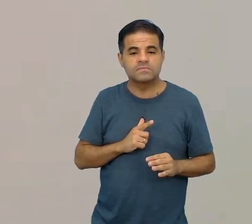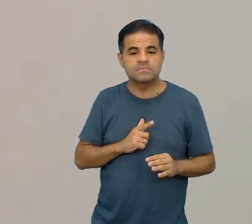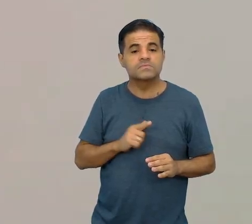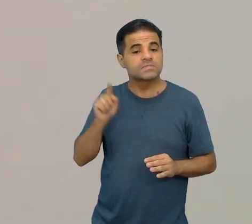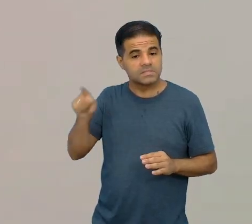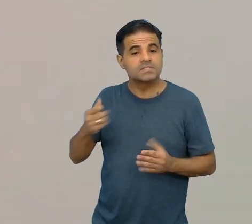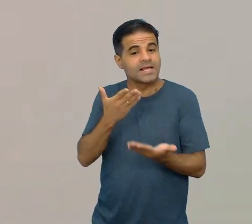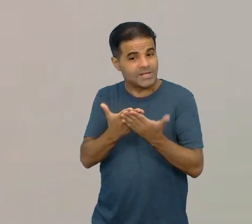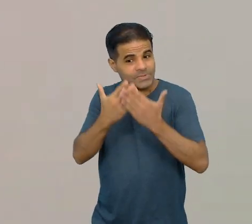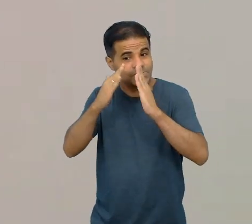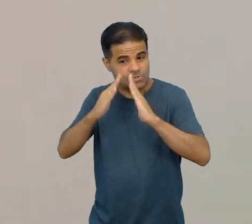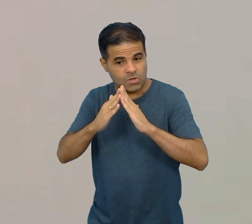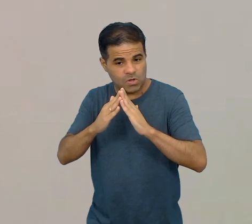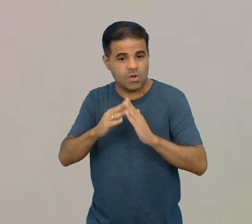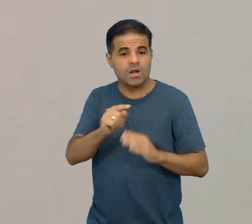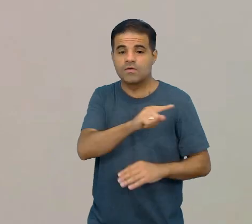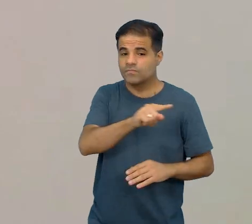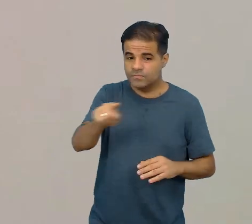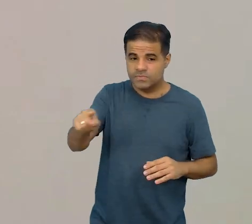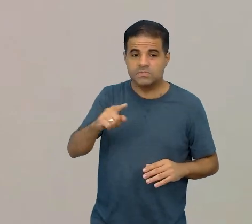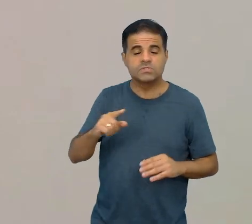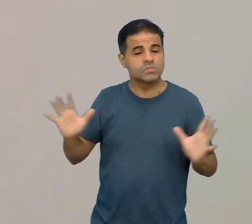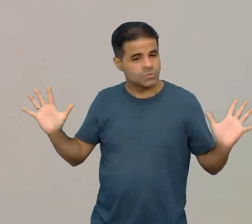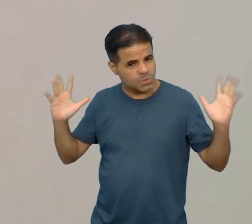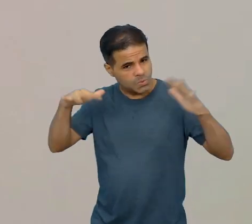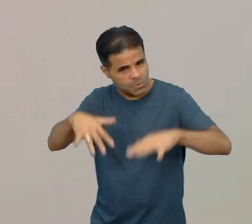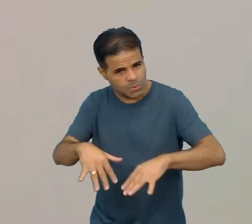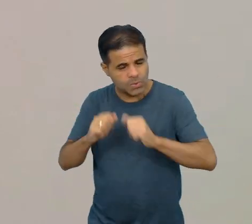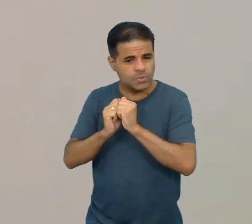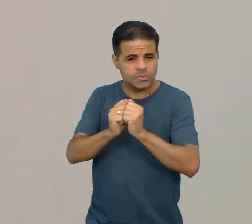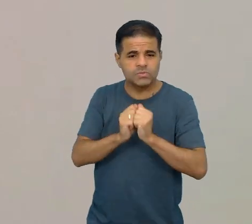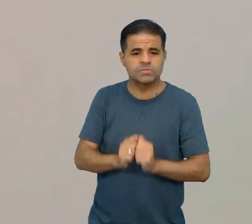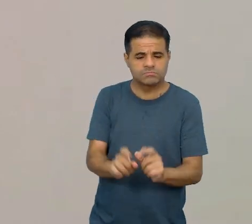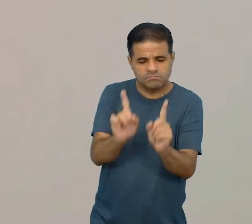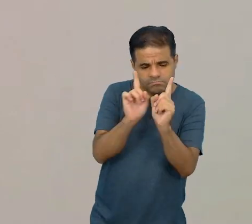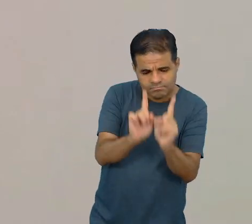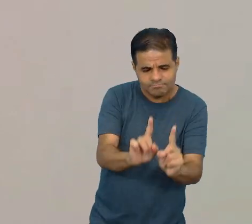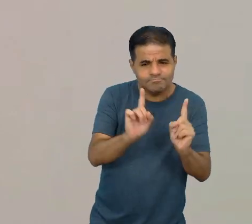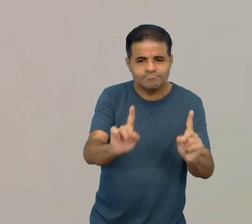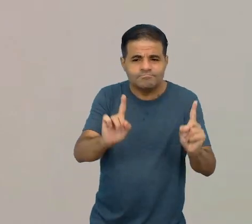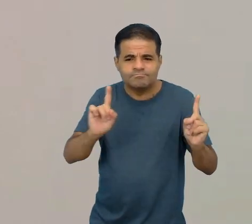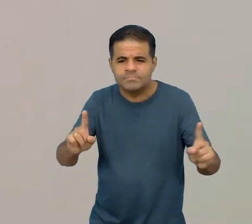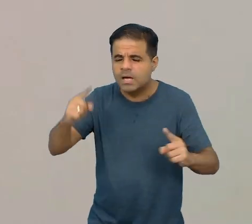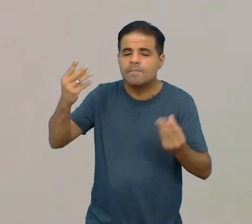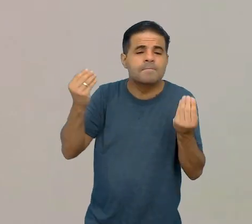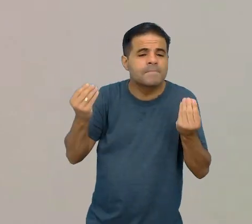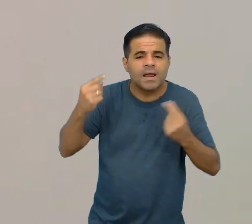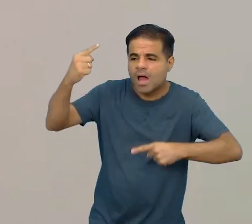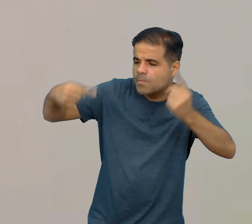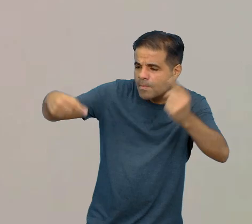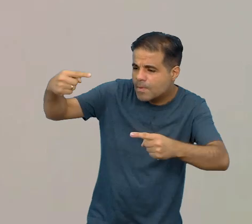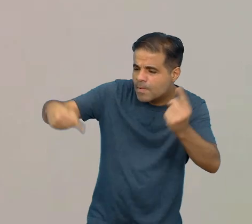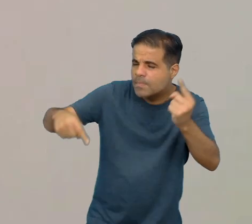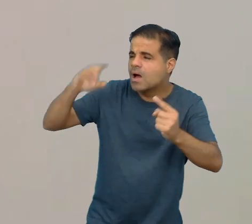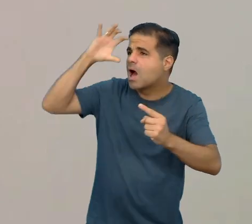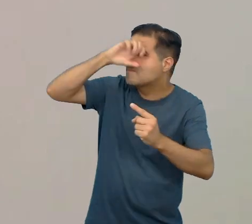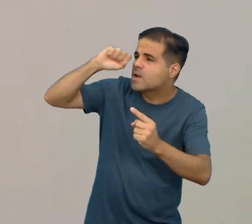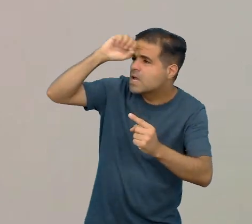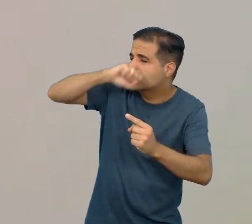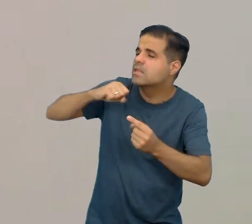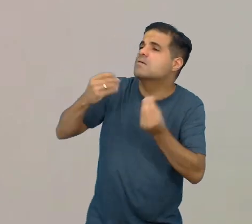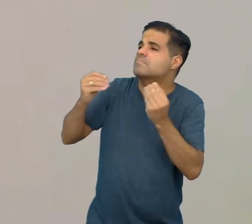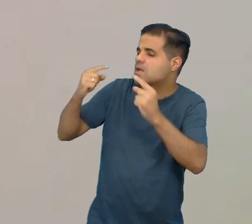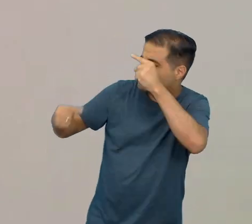ali na escola, né, vocês se juntam ali com seus pares, né, para discutir sobre o aprender,